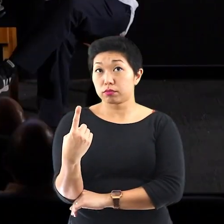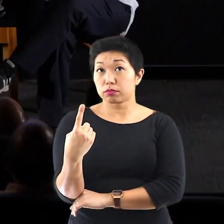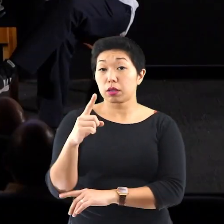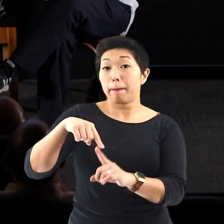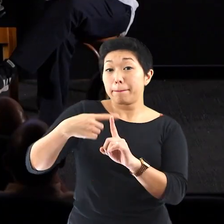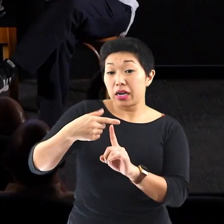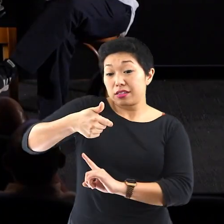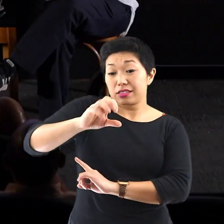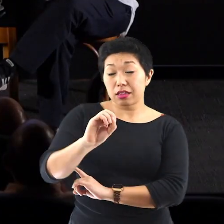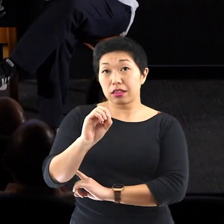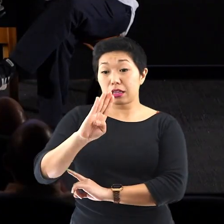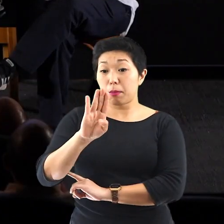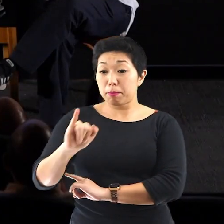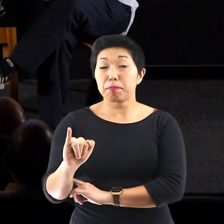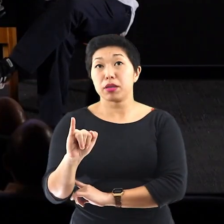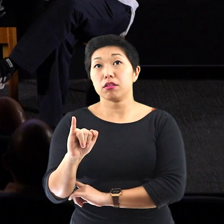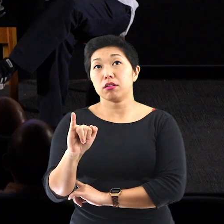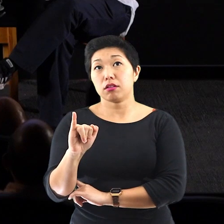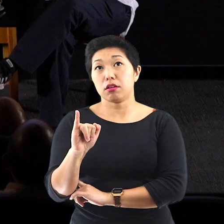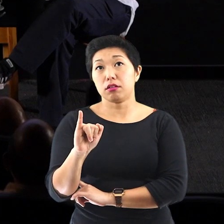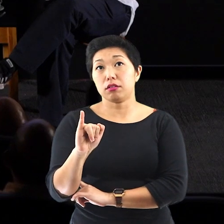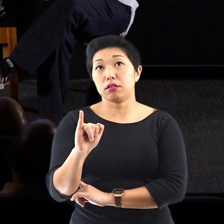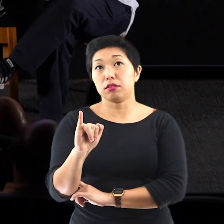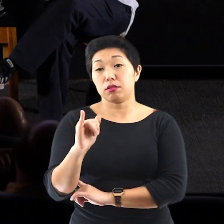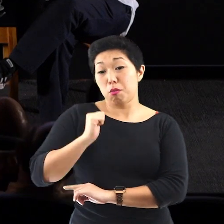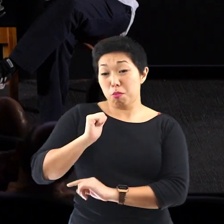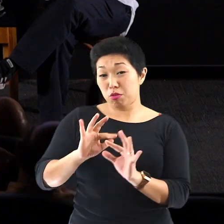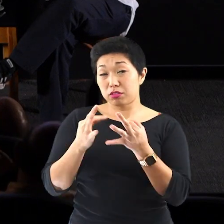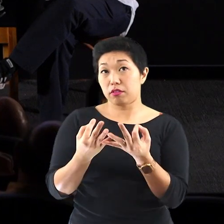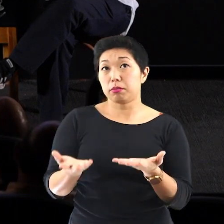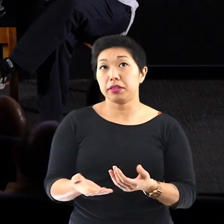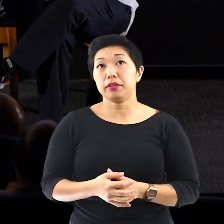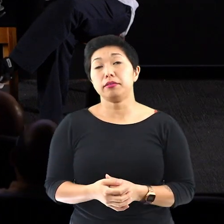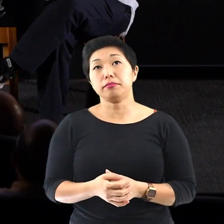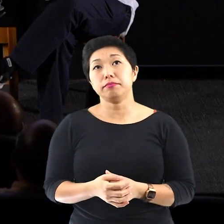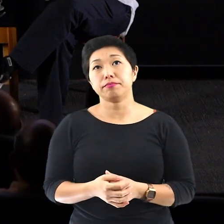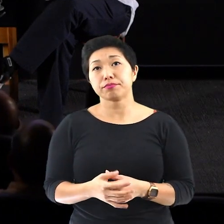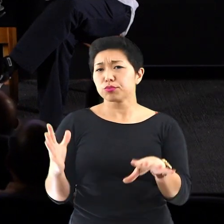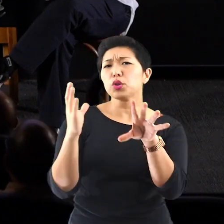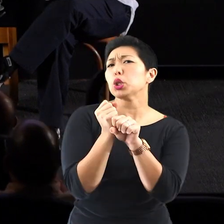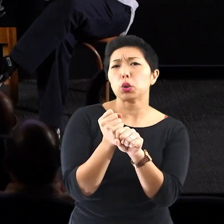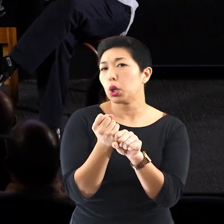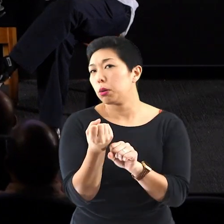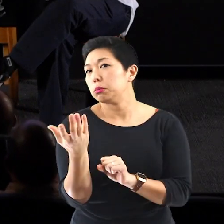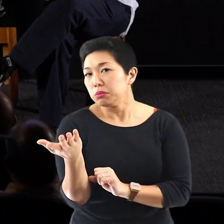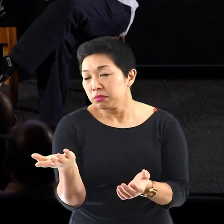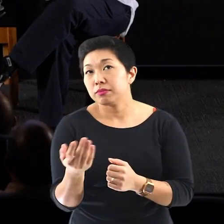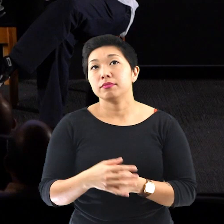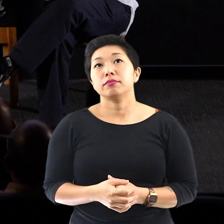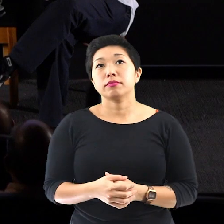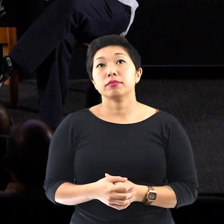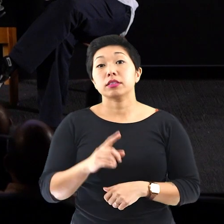641 que foram. Mais 70 bilhões do Bolsa Família dá um...